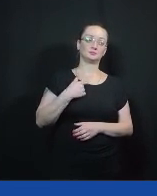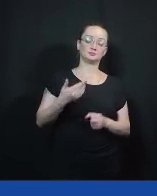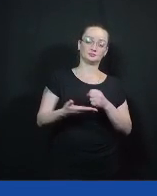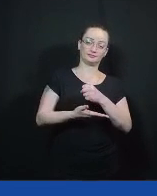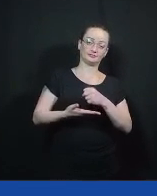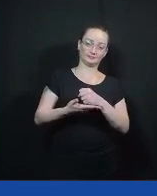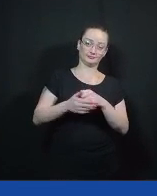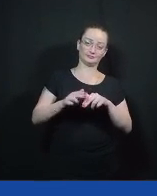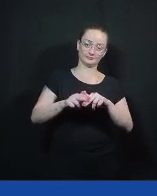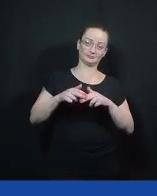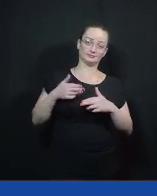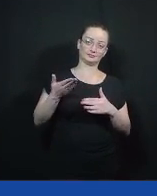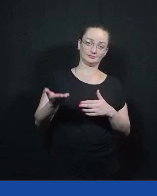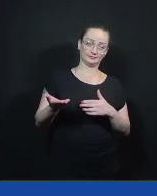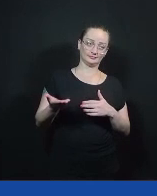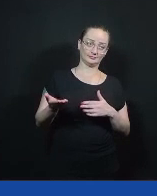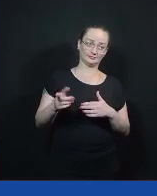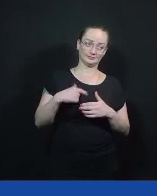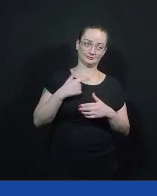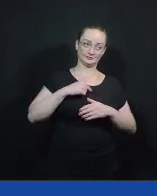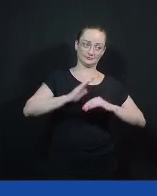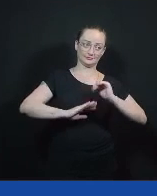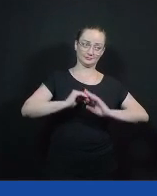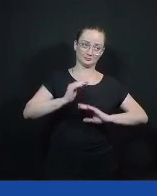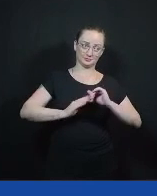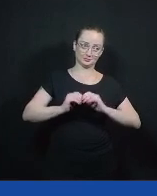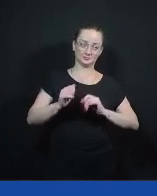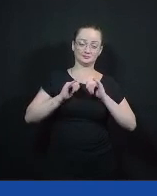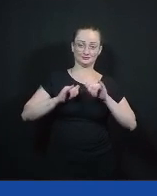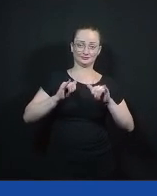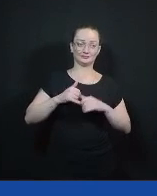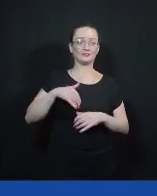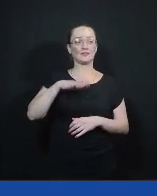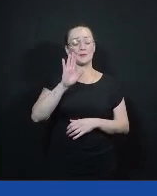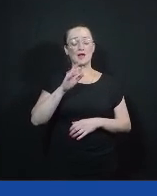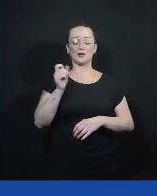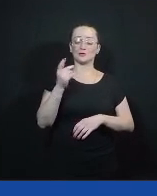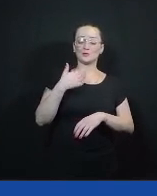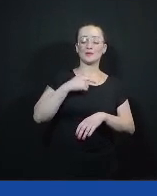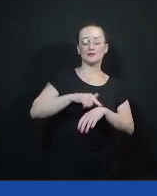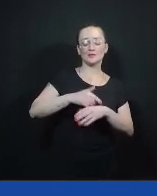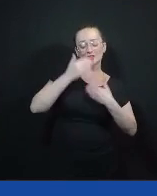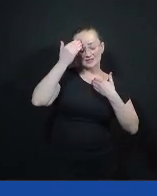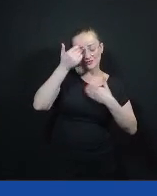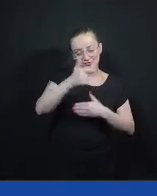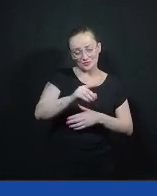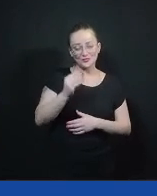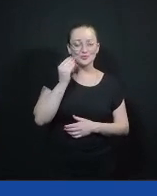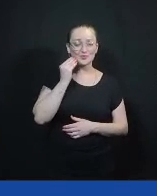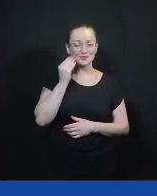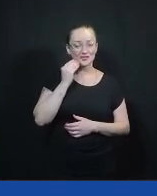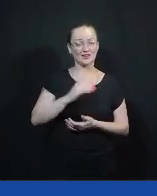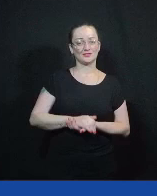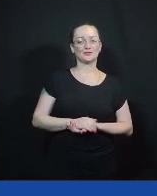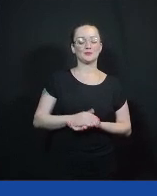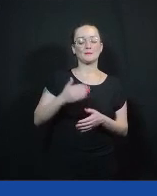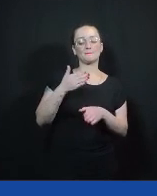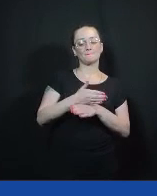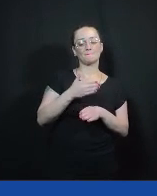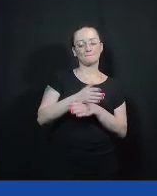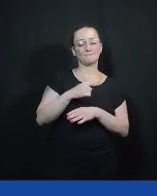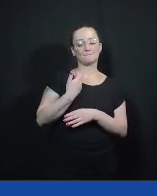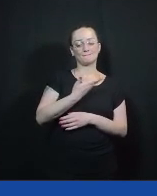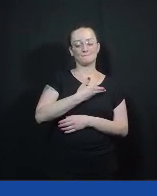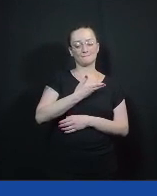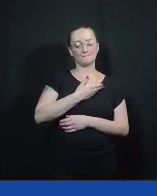fundamento e é para isso que a gente tem a atuação da nossa imprensa. Falei um pouquinho mais do meu tempo, mas agradeço mais uma vez a oportunidade, a participação com